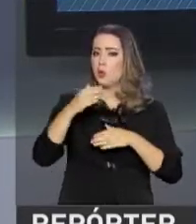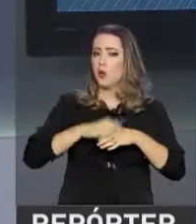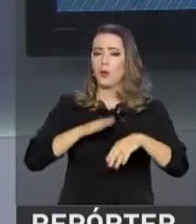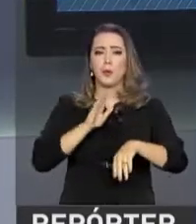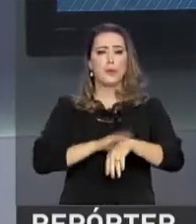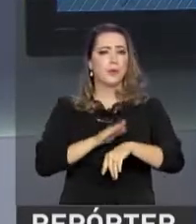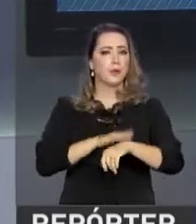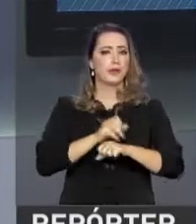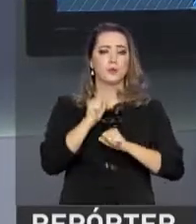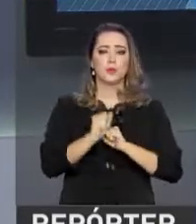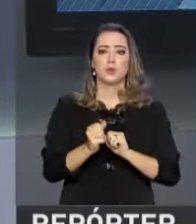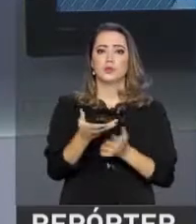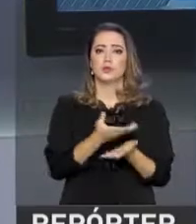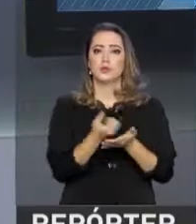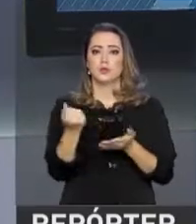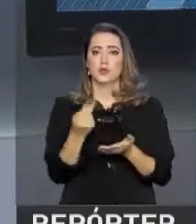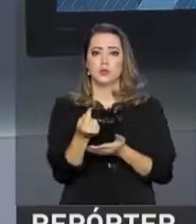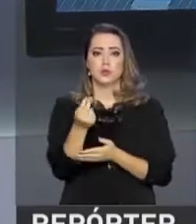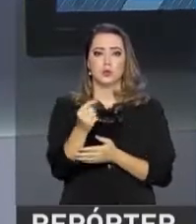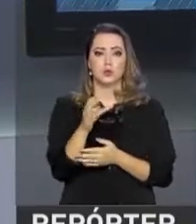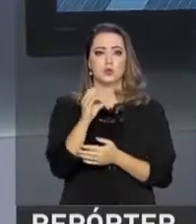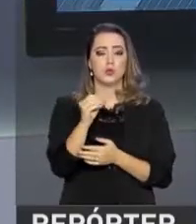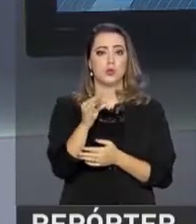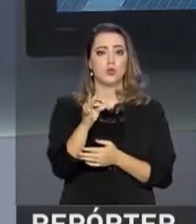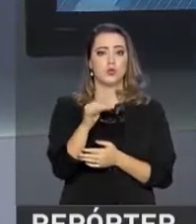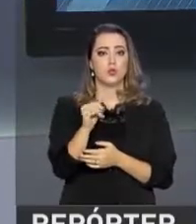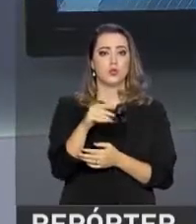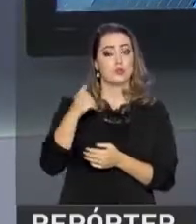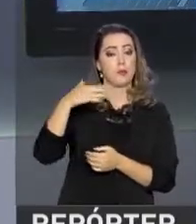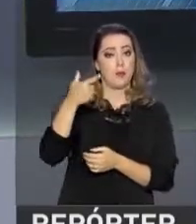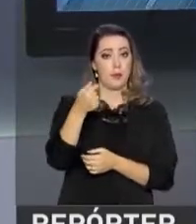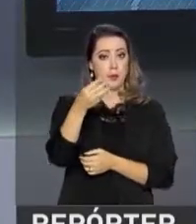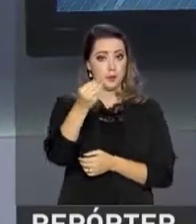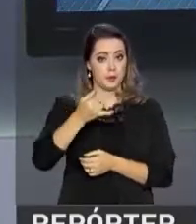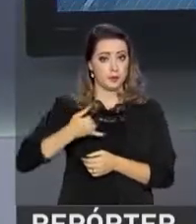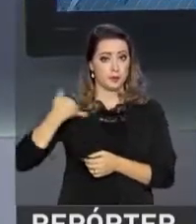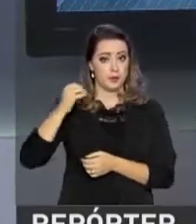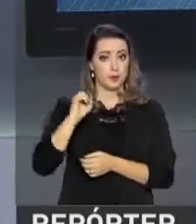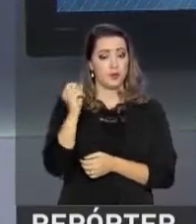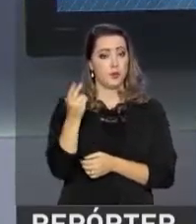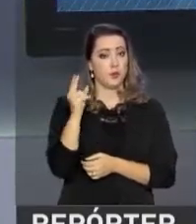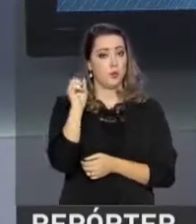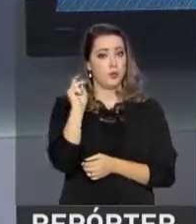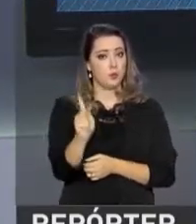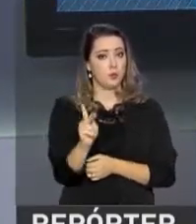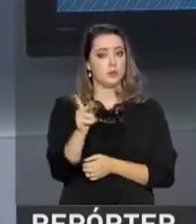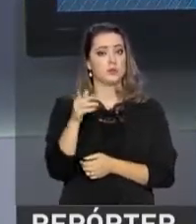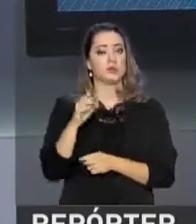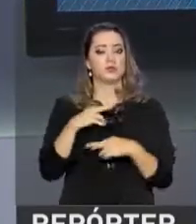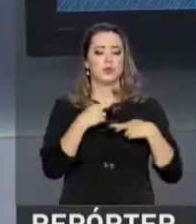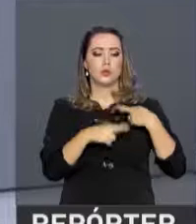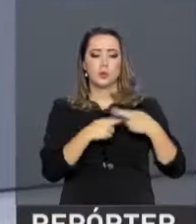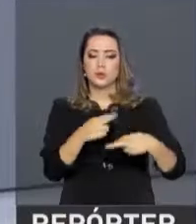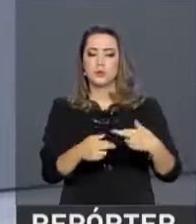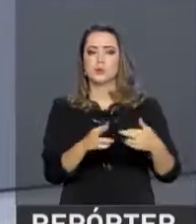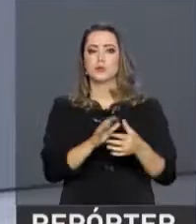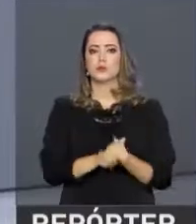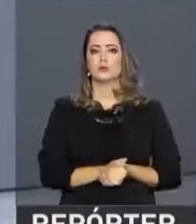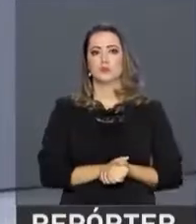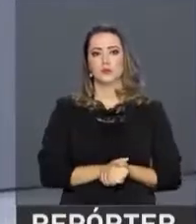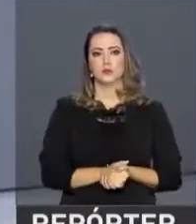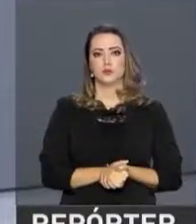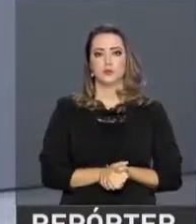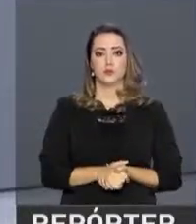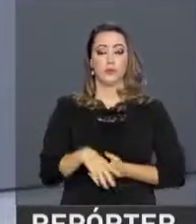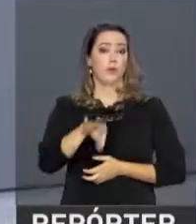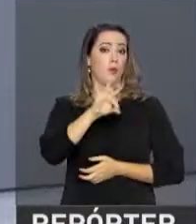qualquer momento para realizar os saques os cotistas com mais de 70 anos aposentados e herdeiros a polícia